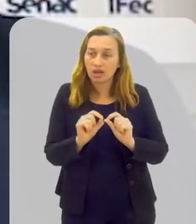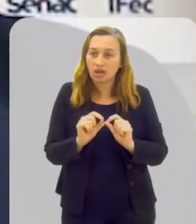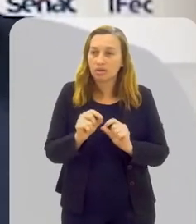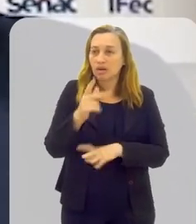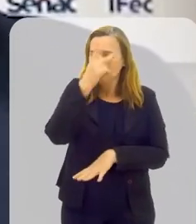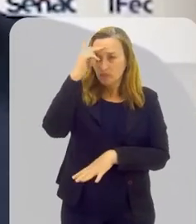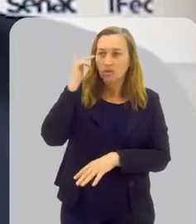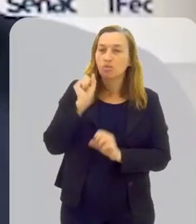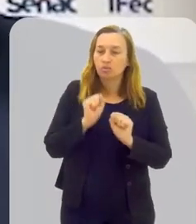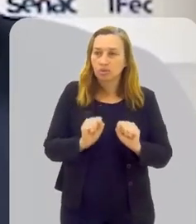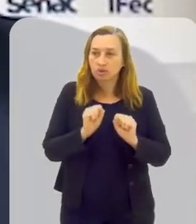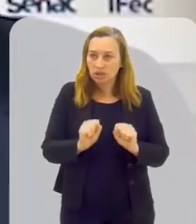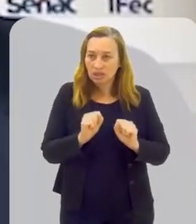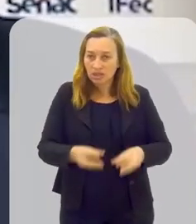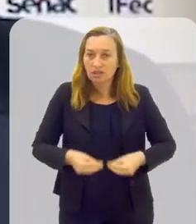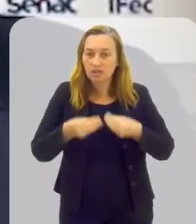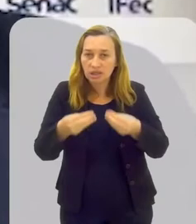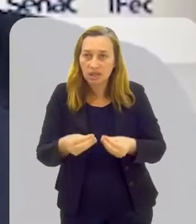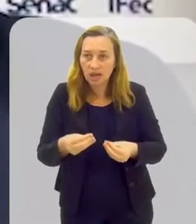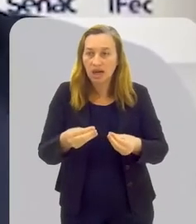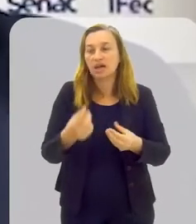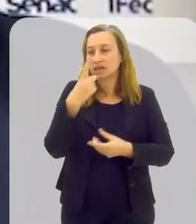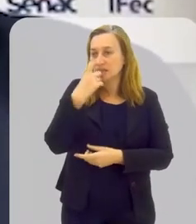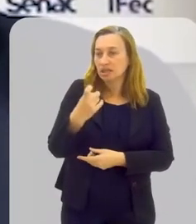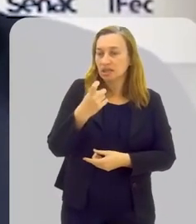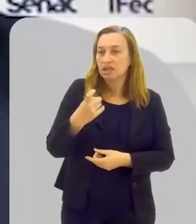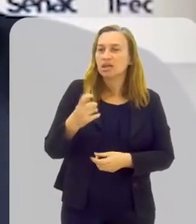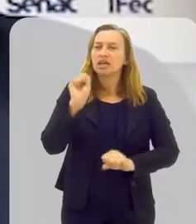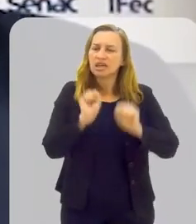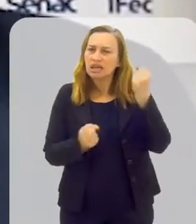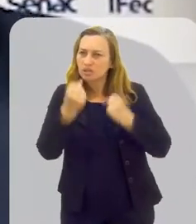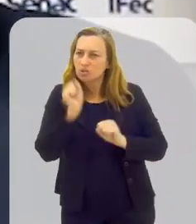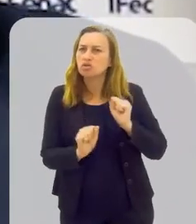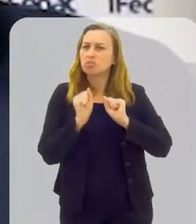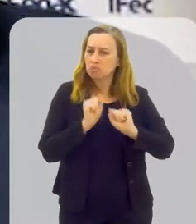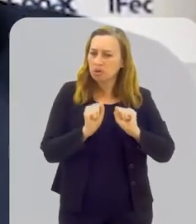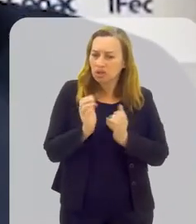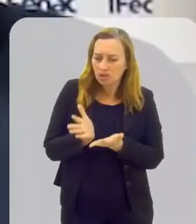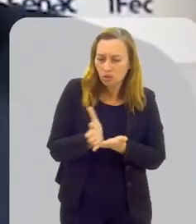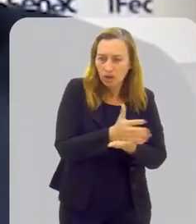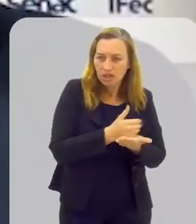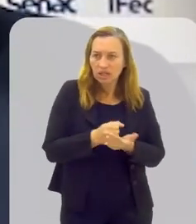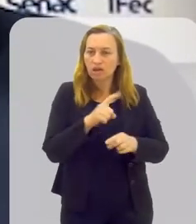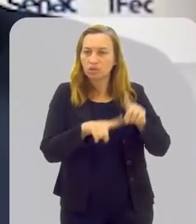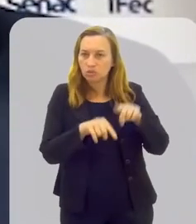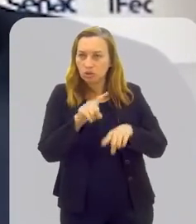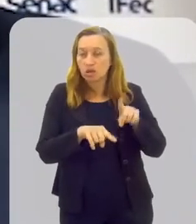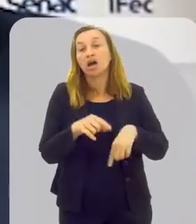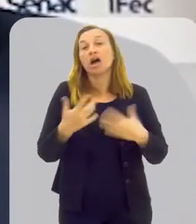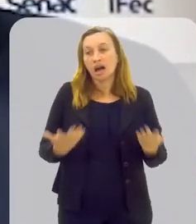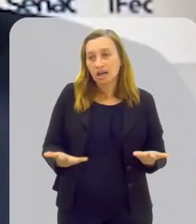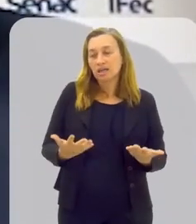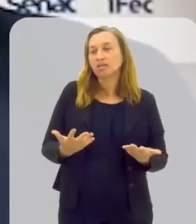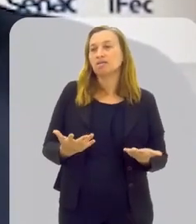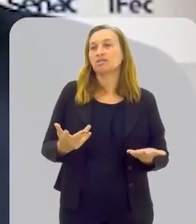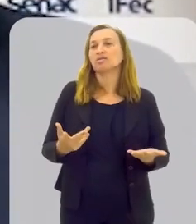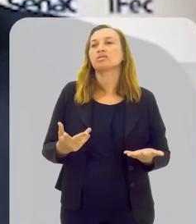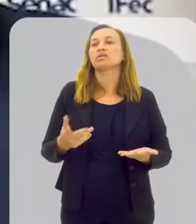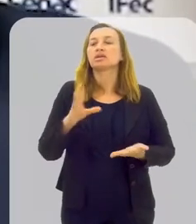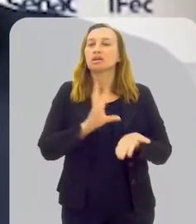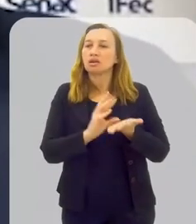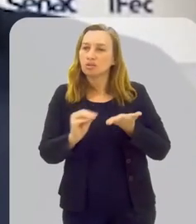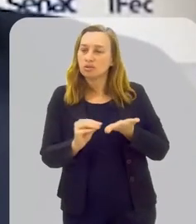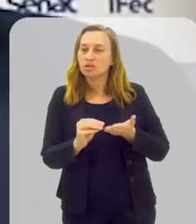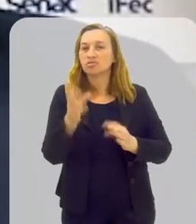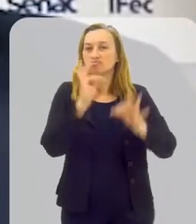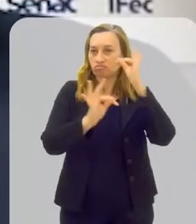faltavam meios para que o consumidor pudesse entregar esse resíduo e que a indústria pudesse coletar esse material e foi